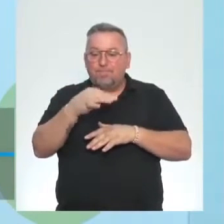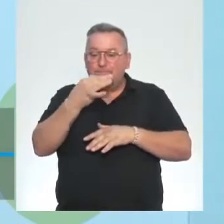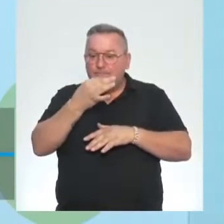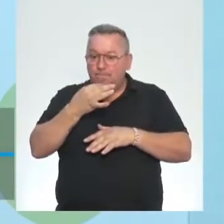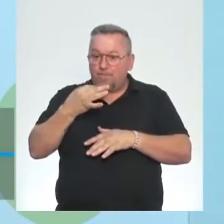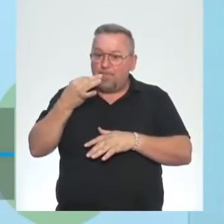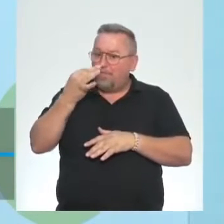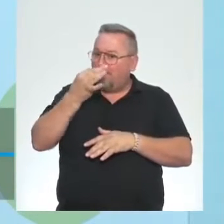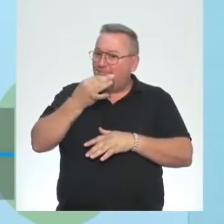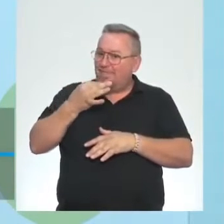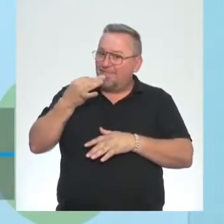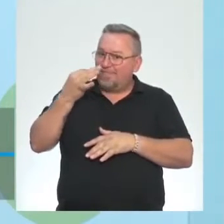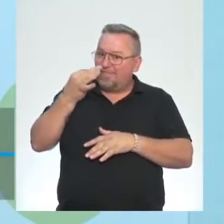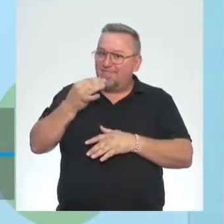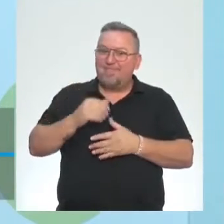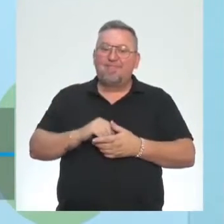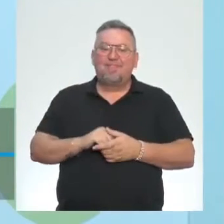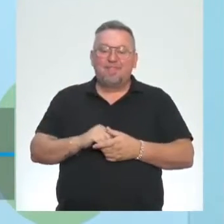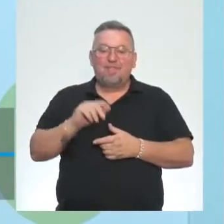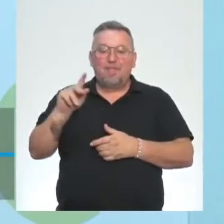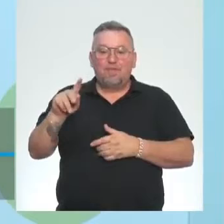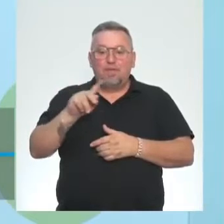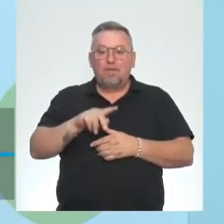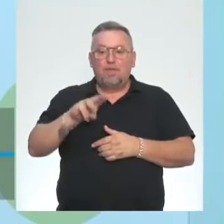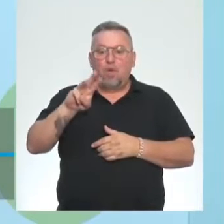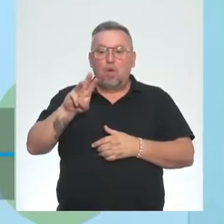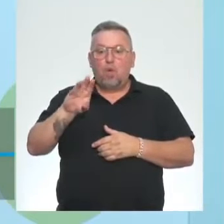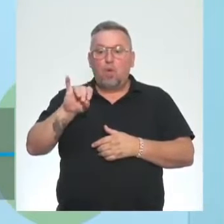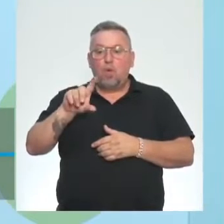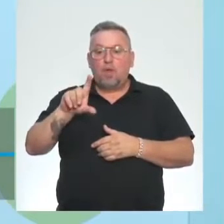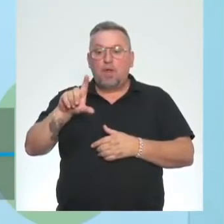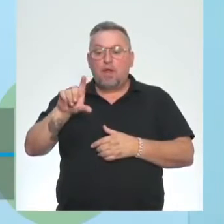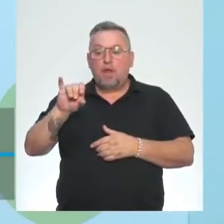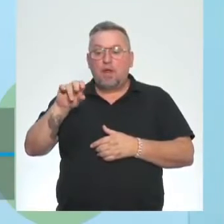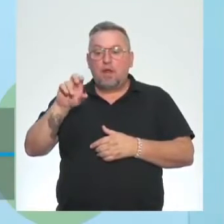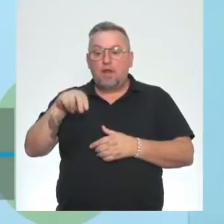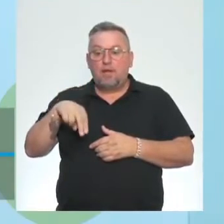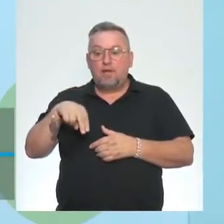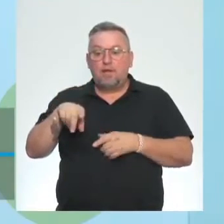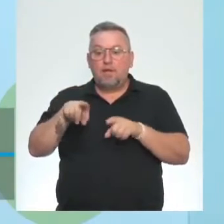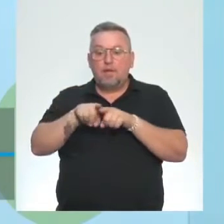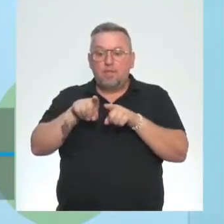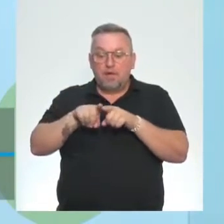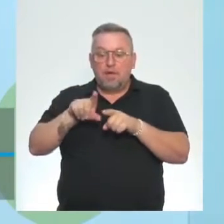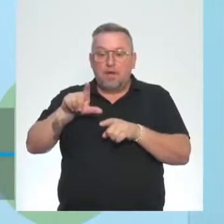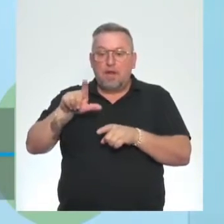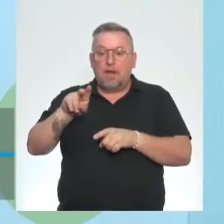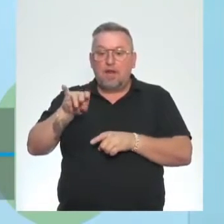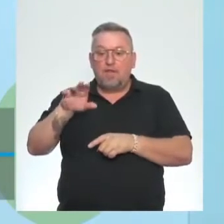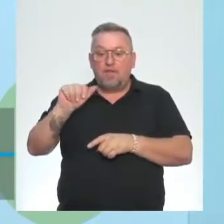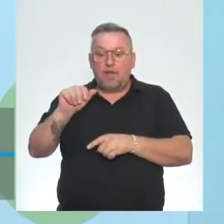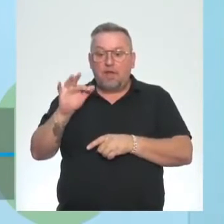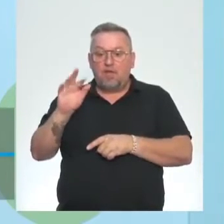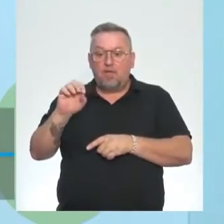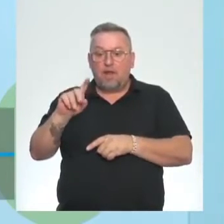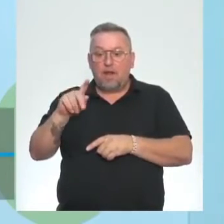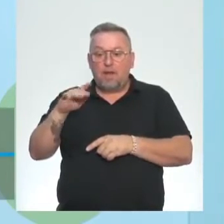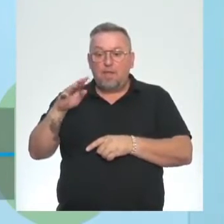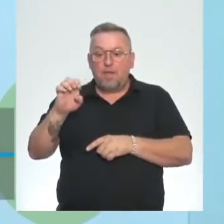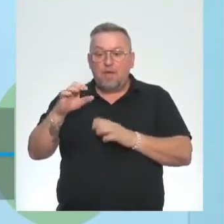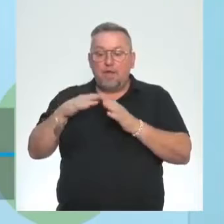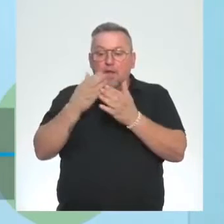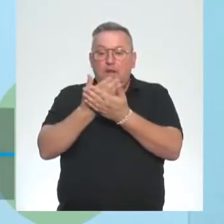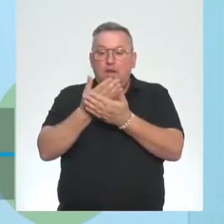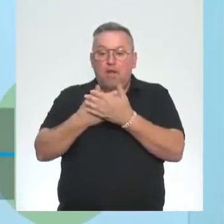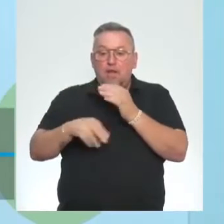os esmaltes e os batons. O professor William também está com os alunos Lavínia, a Lívia e o Felipe. Eles são lá da escola